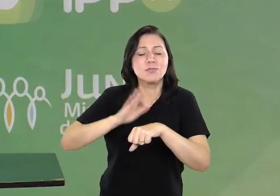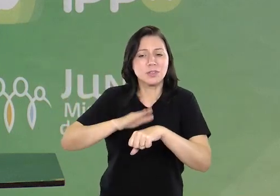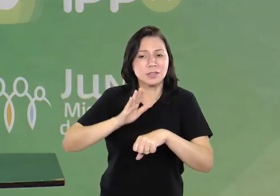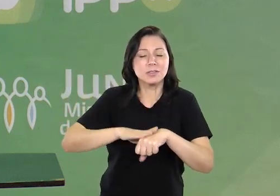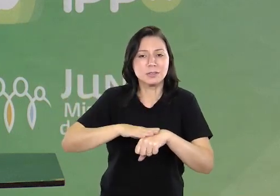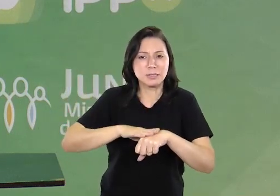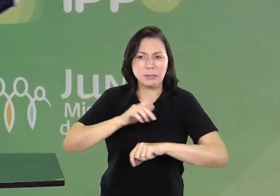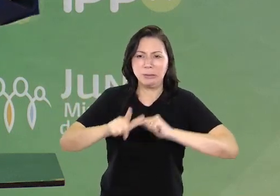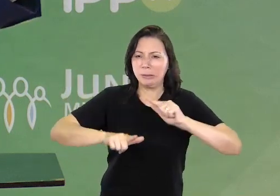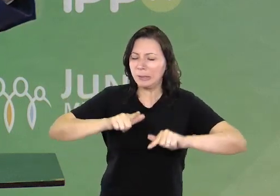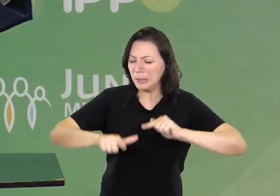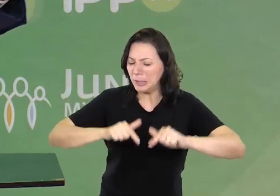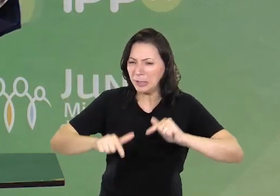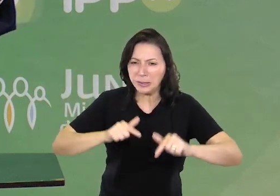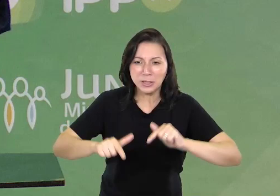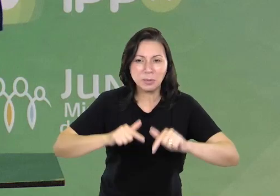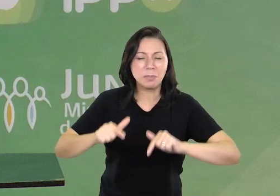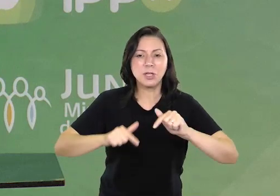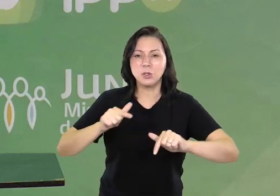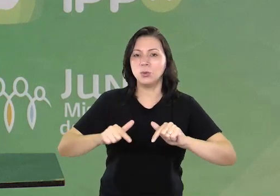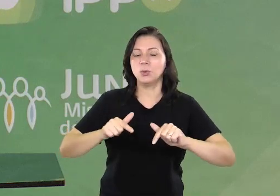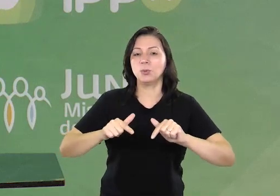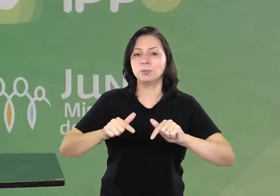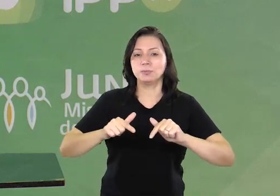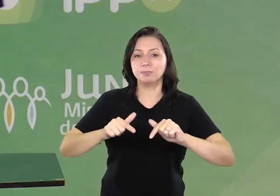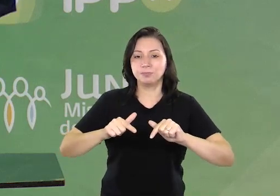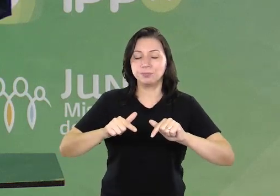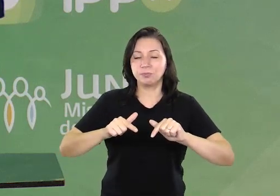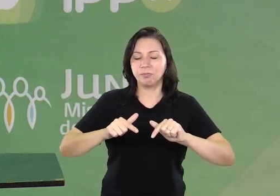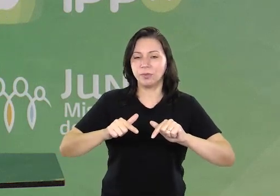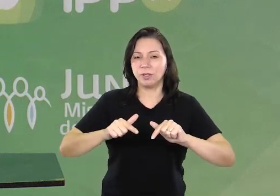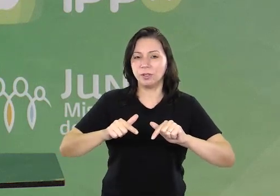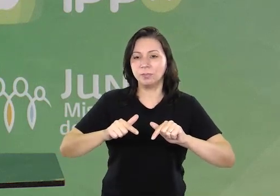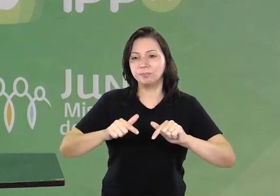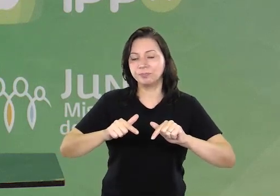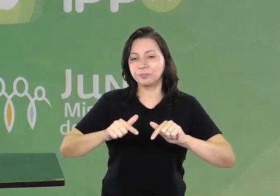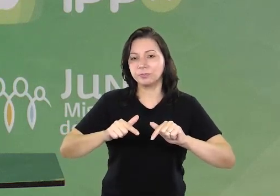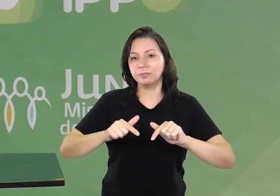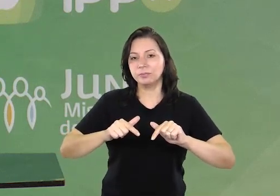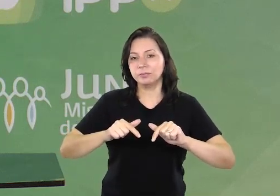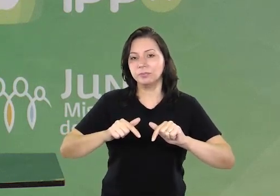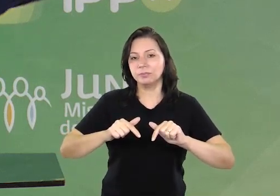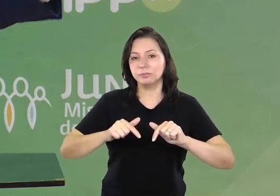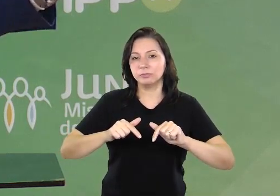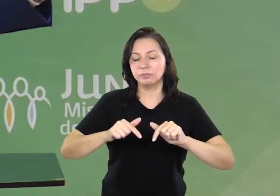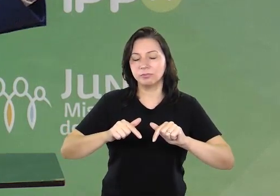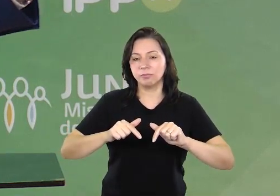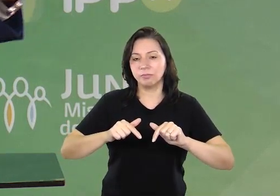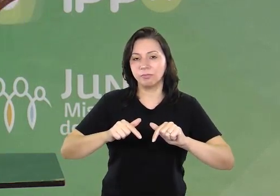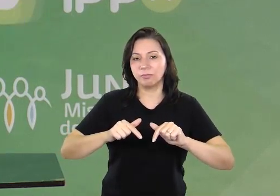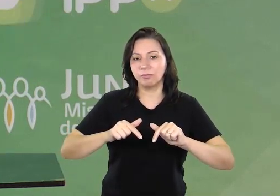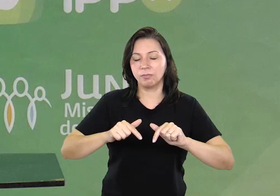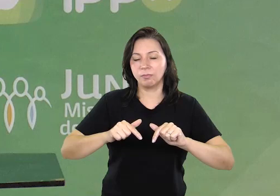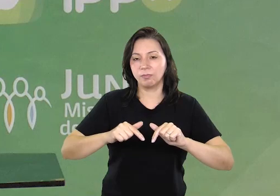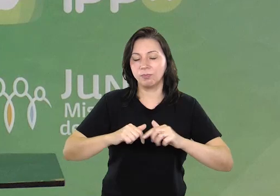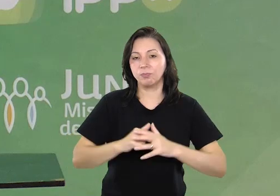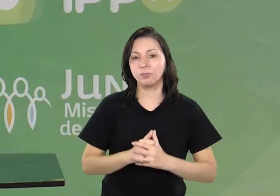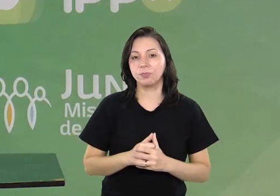com abundância ele faz com exuberância ele faz no superlativo